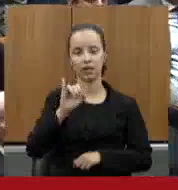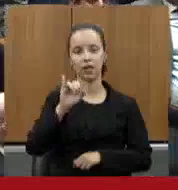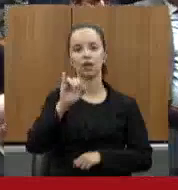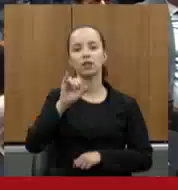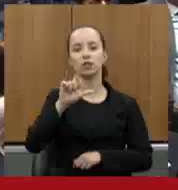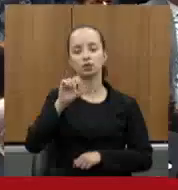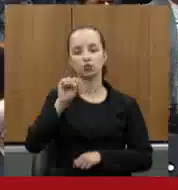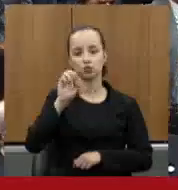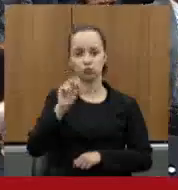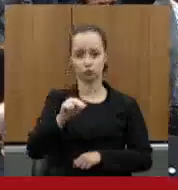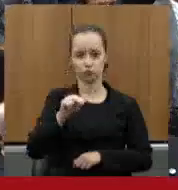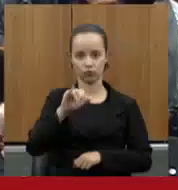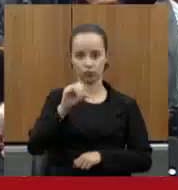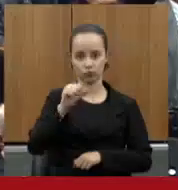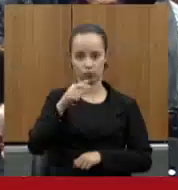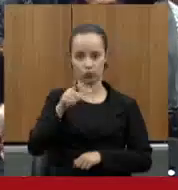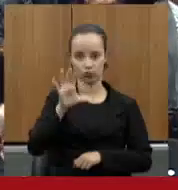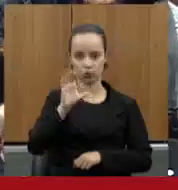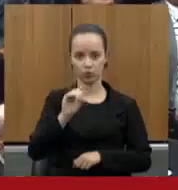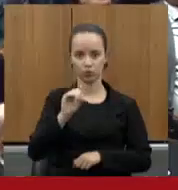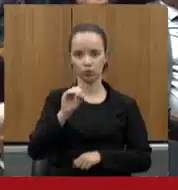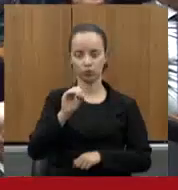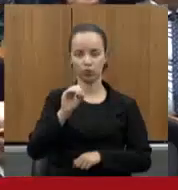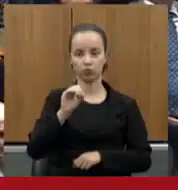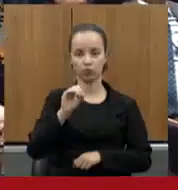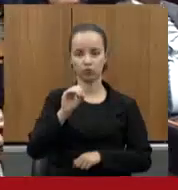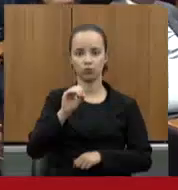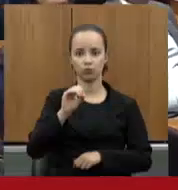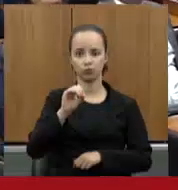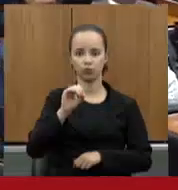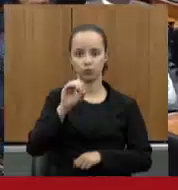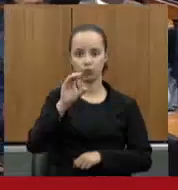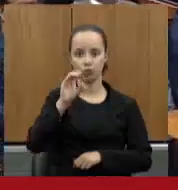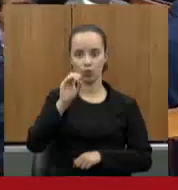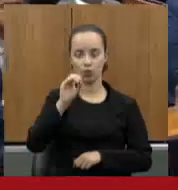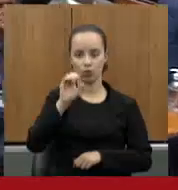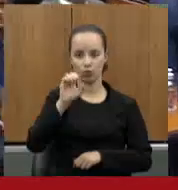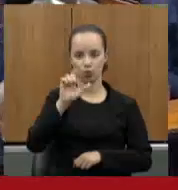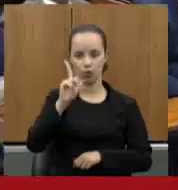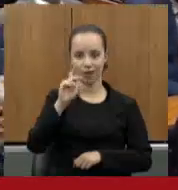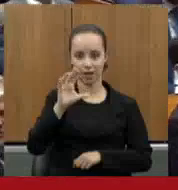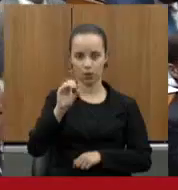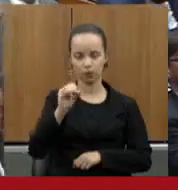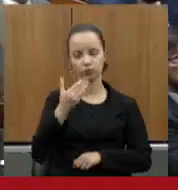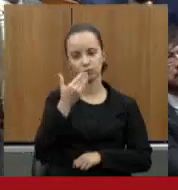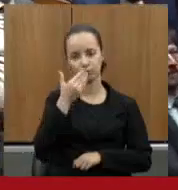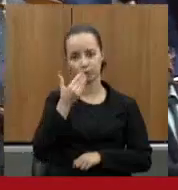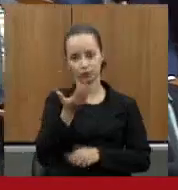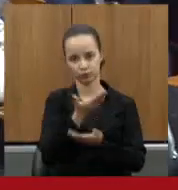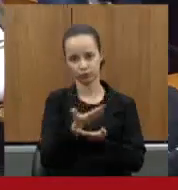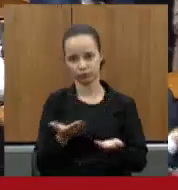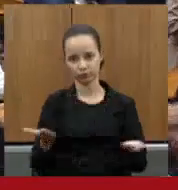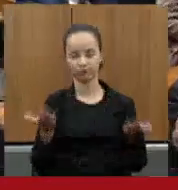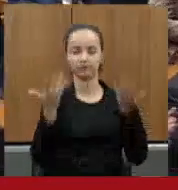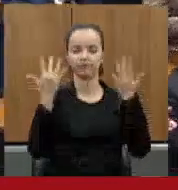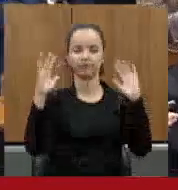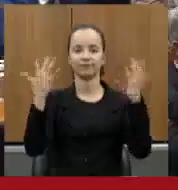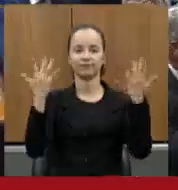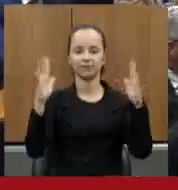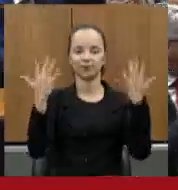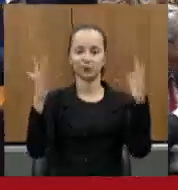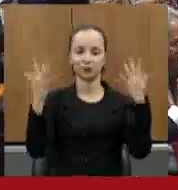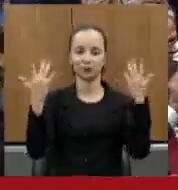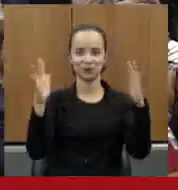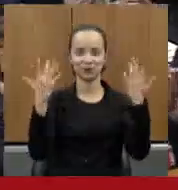Wilson Vaz, João Marques e Sandoval Coelho, para os quais pedimos uma grande salva de palmas.